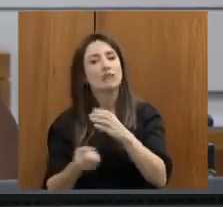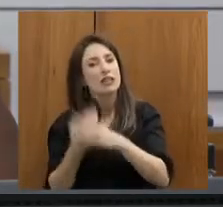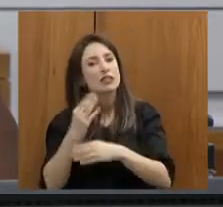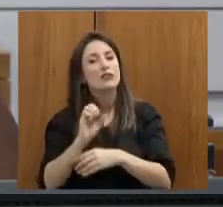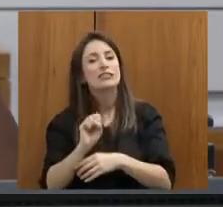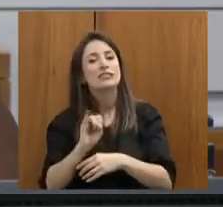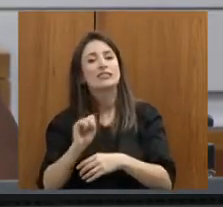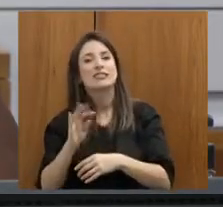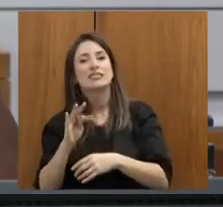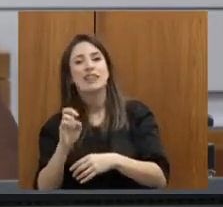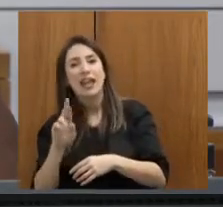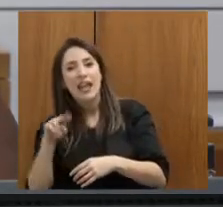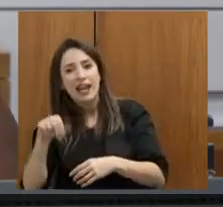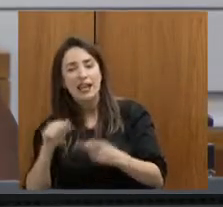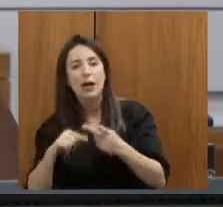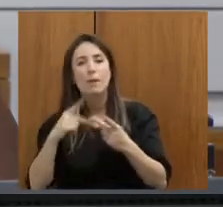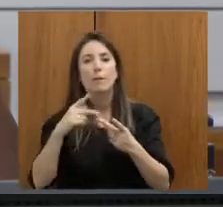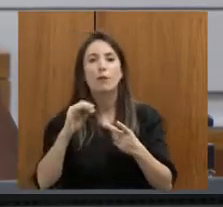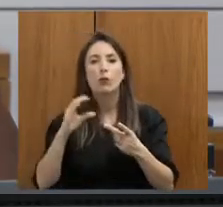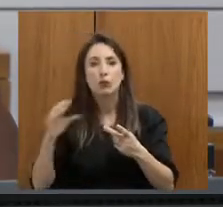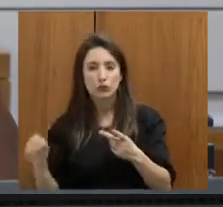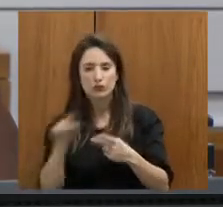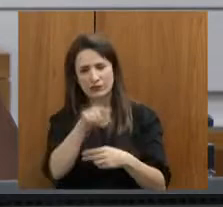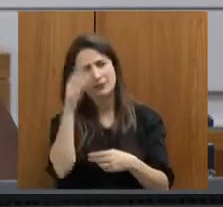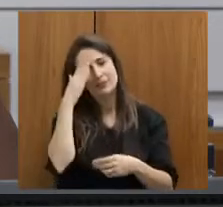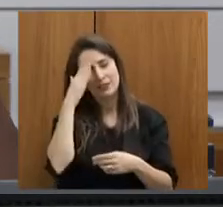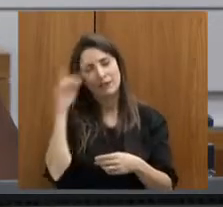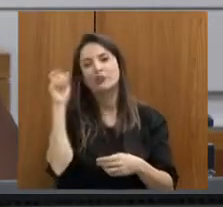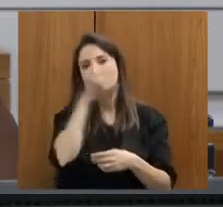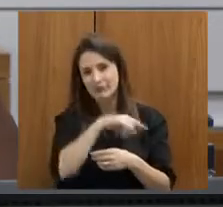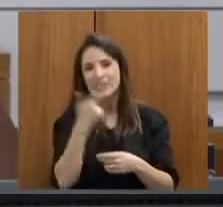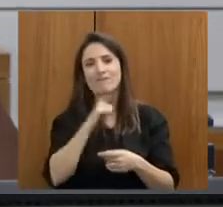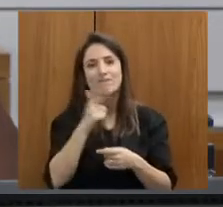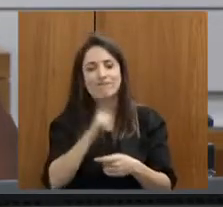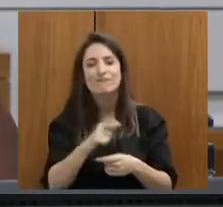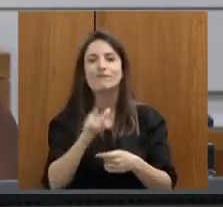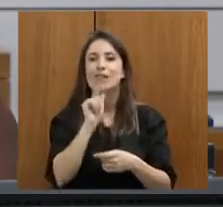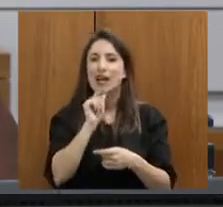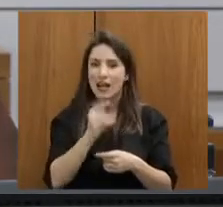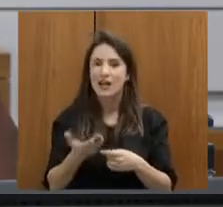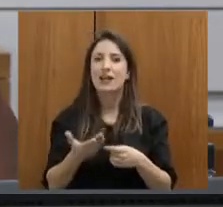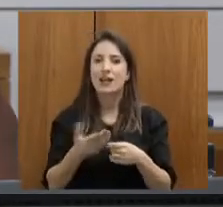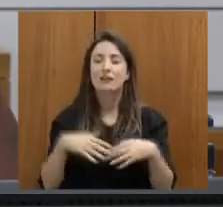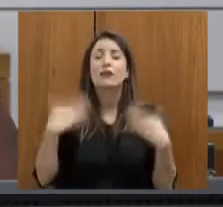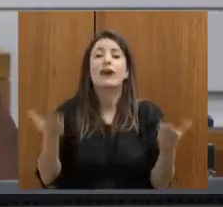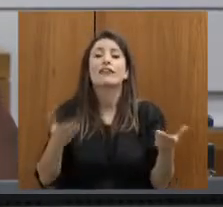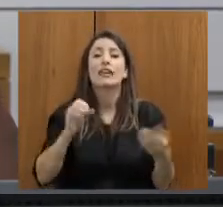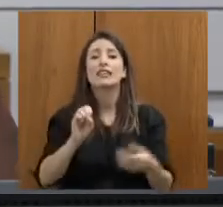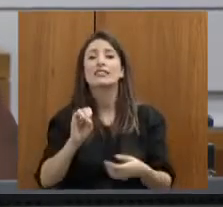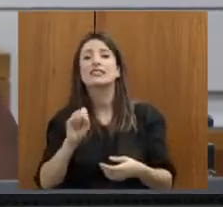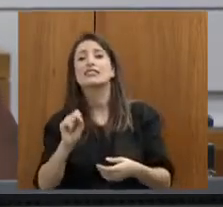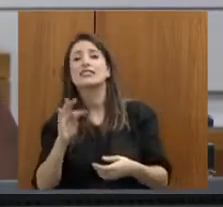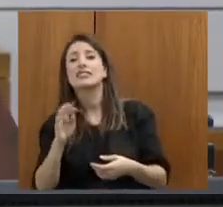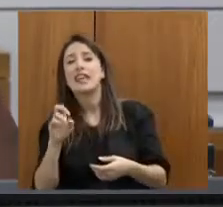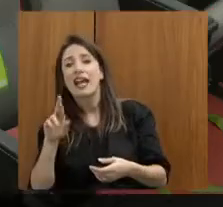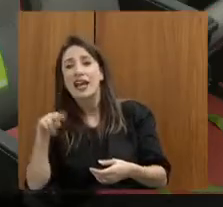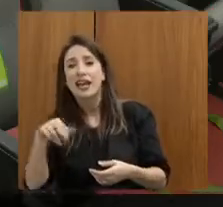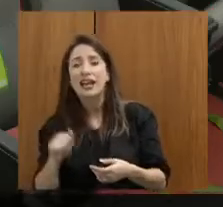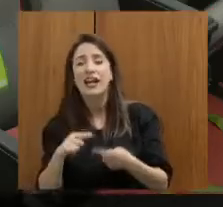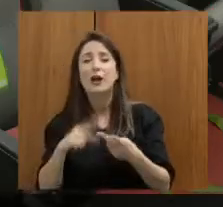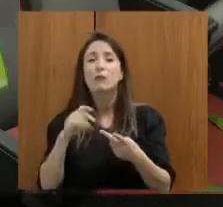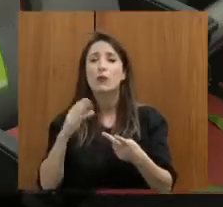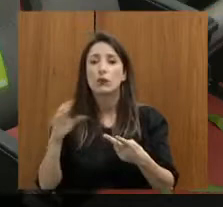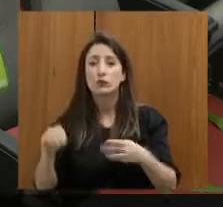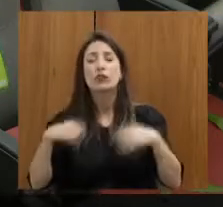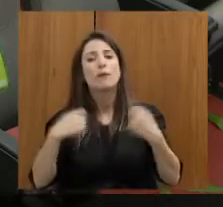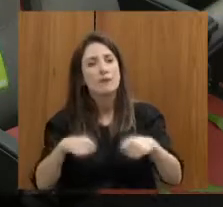Leme sabe como tático da da água né Ah pois é aí nós perdemos essa de ter perdido Cadê a critério os pontos e Mateus vão Então você tem